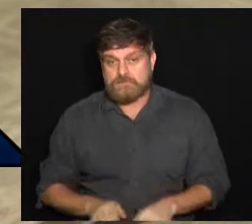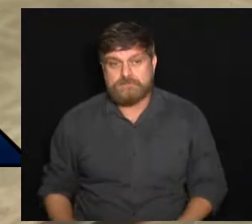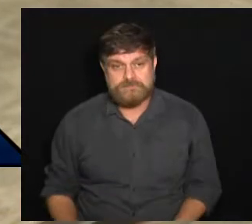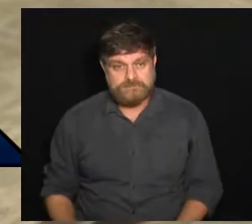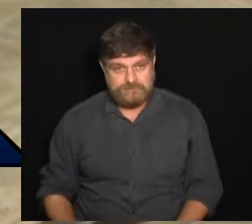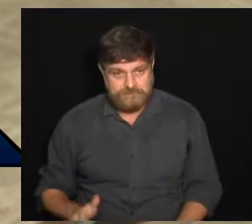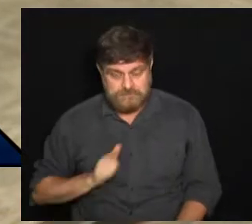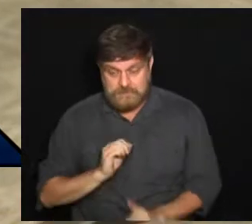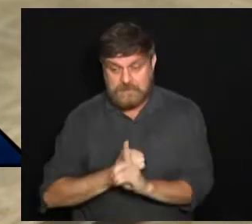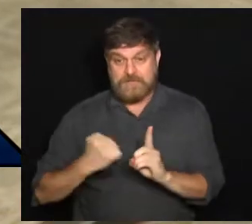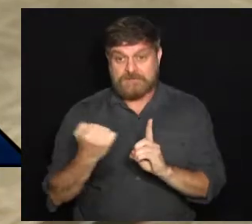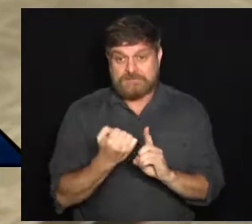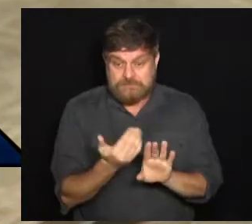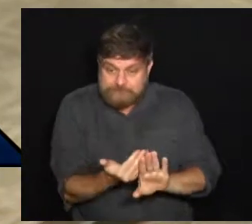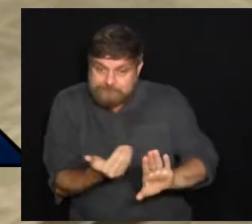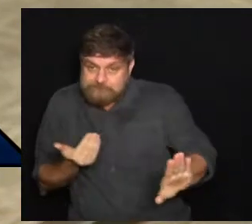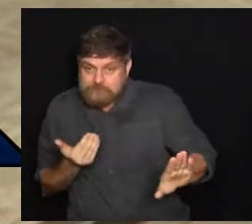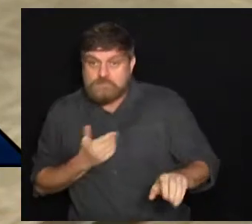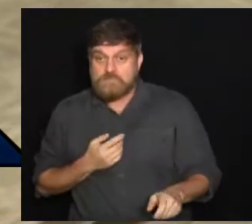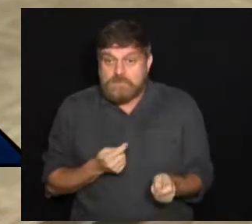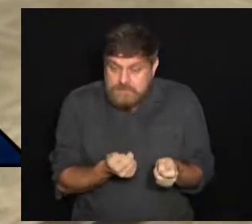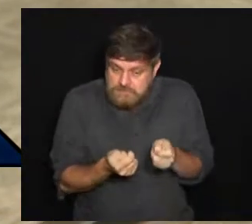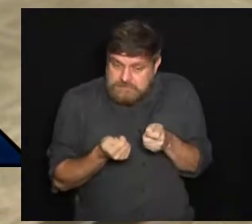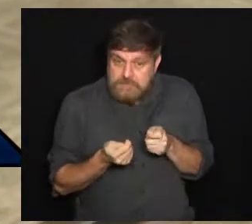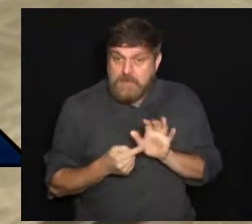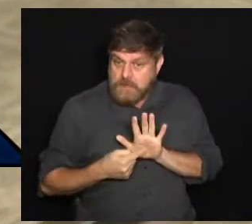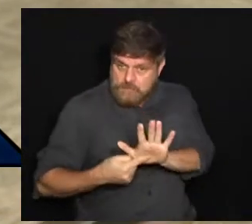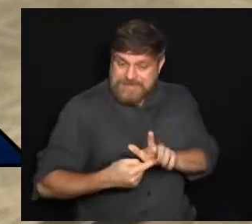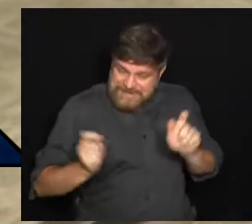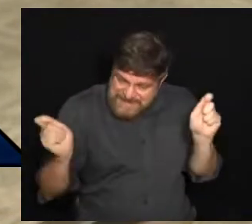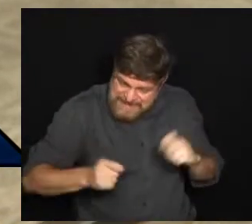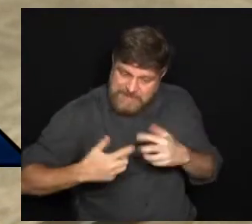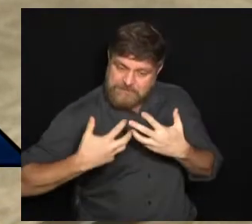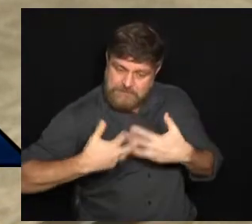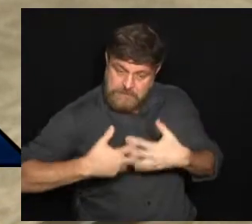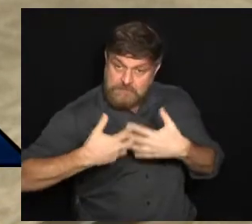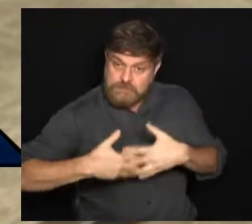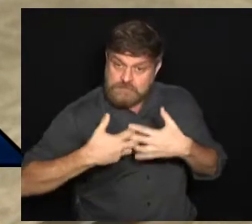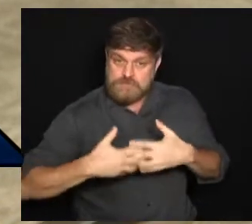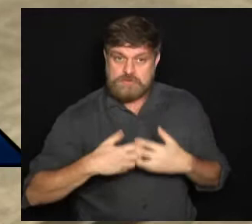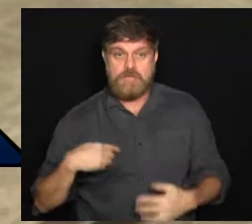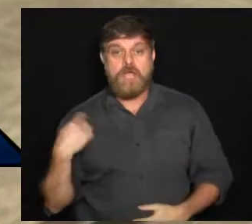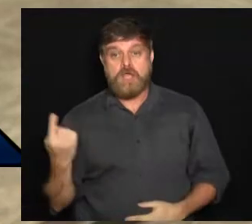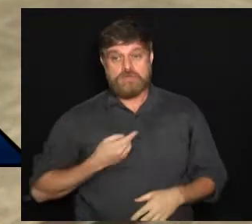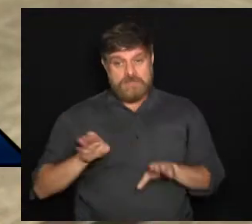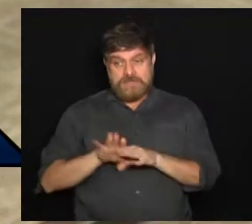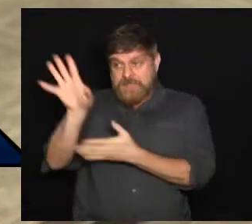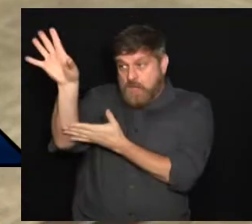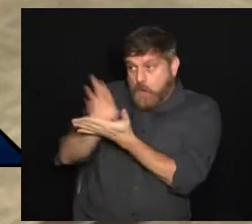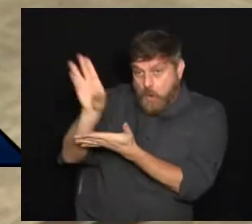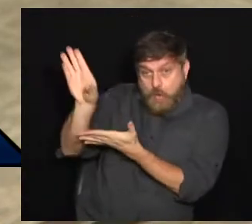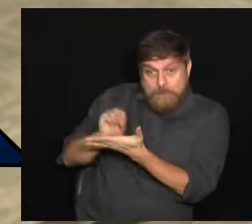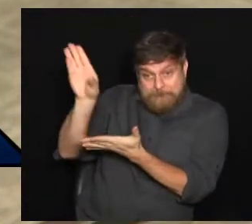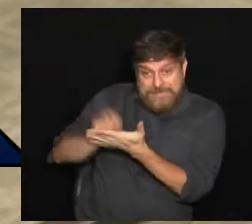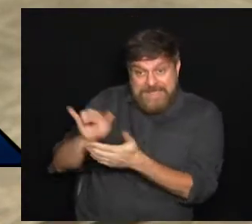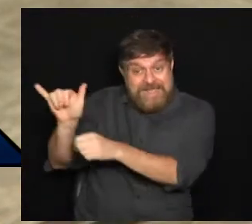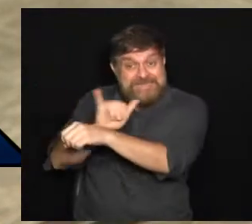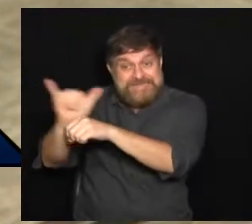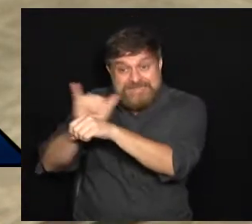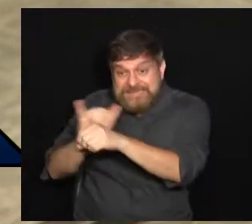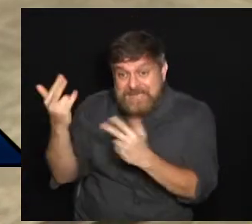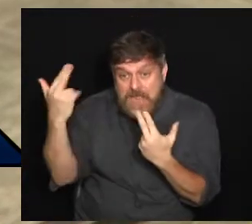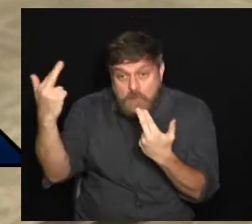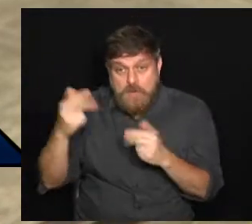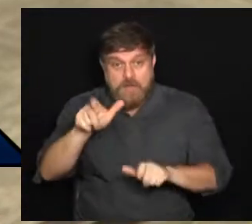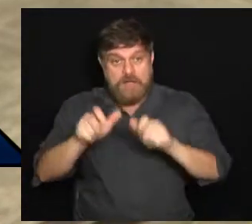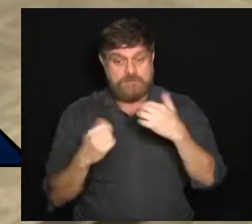e socialização, mas ela conseguiu conter, então tem uma demonstração de que isso funciona. E por isso é isso que nós temos para adotar aqui. Essas medidas, pessoal, as pessoas que estão nos